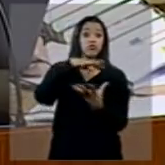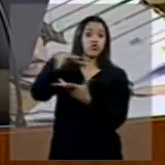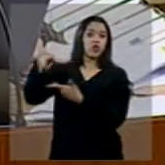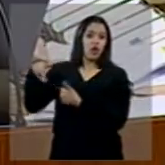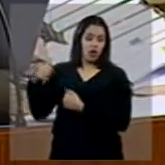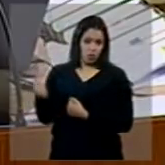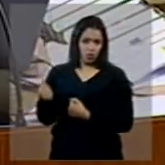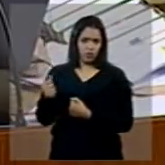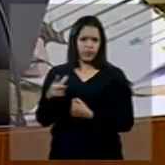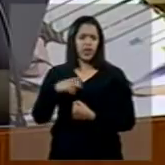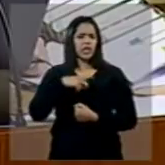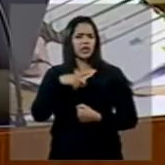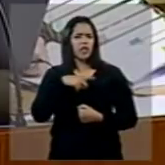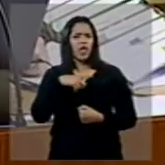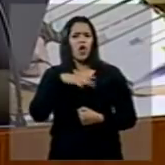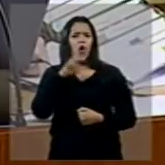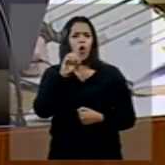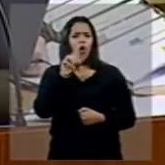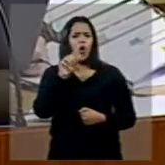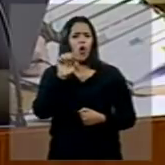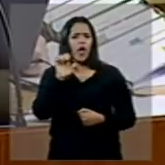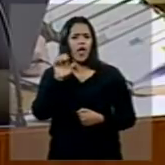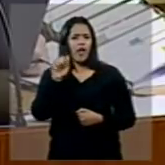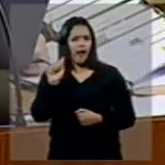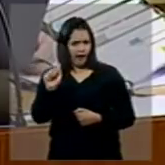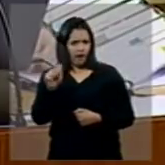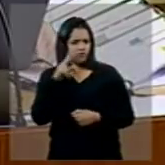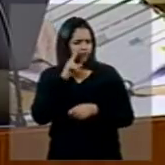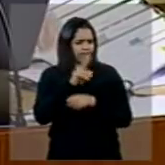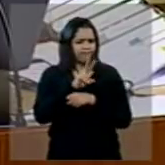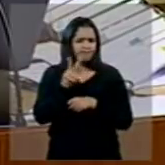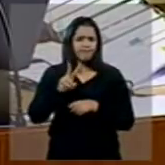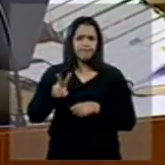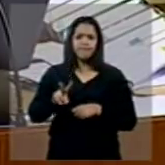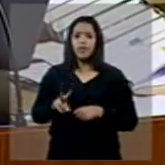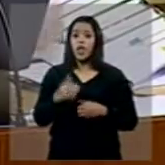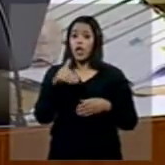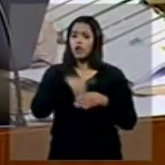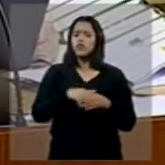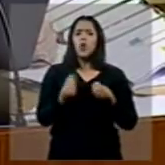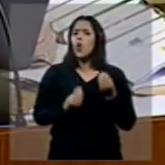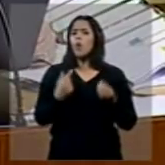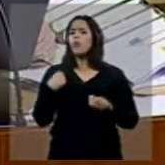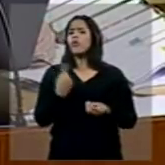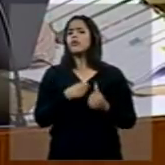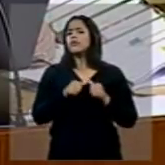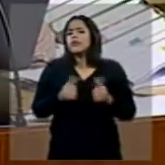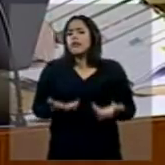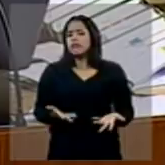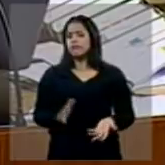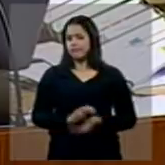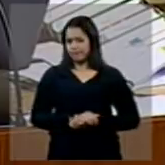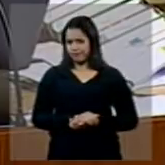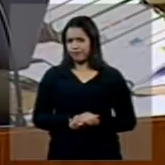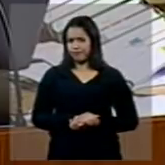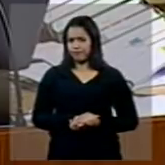os observadores da OEA que estão agora aqui acompanhando as eleições, como é que nós vamos ficar, senhor presidente?